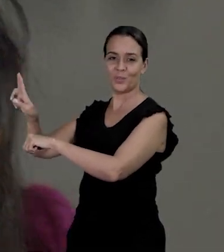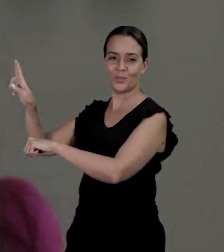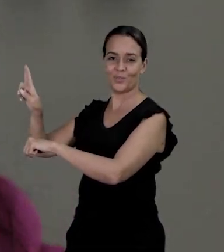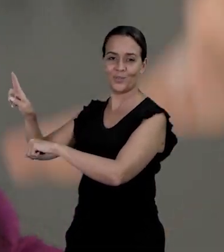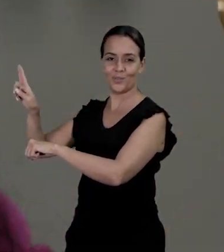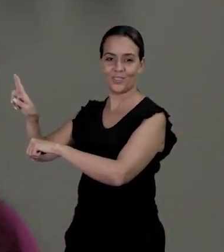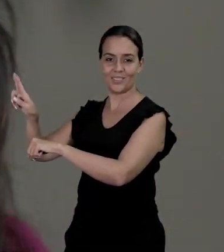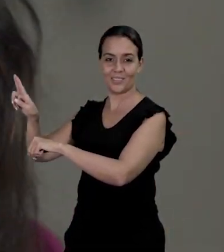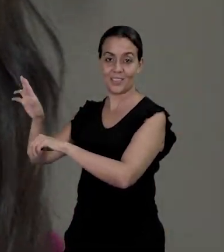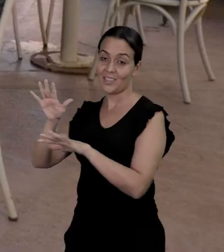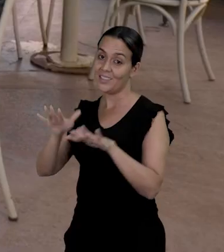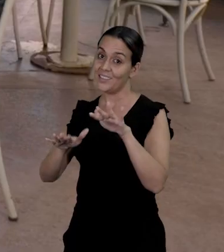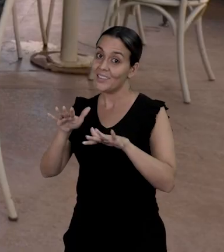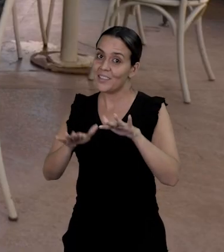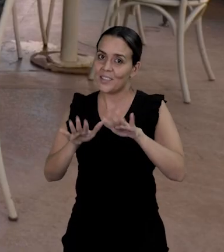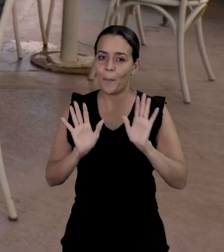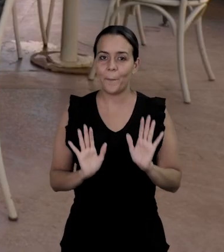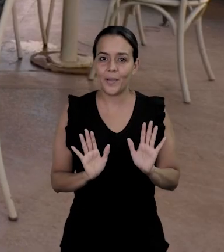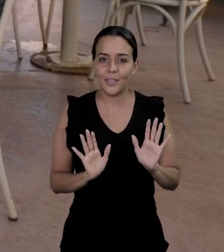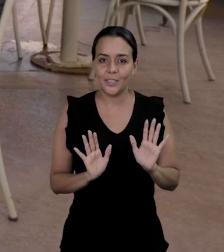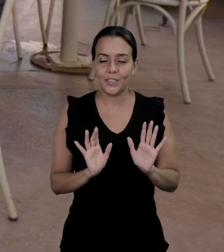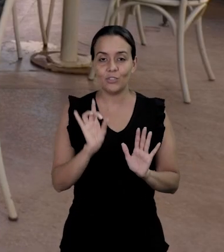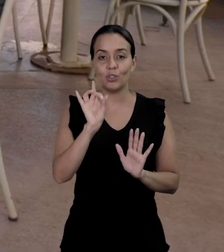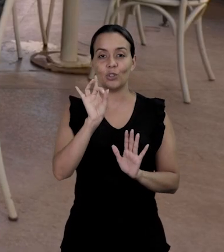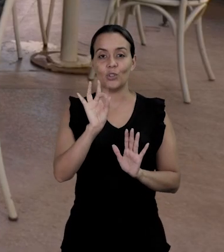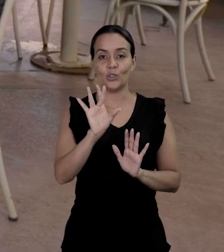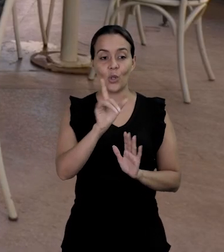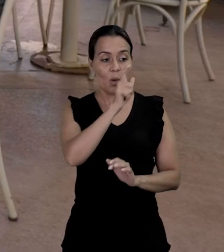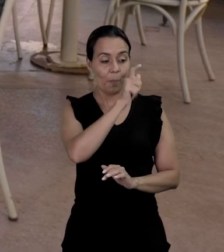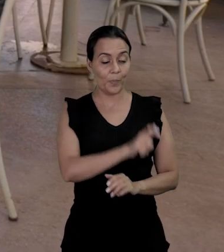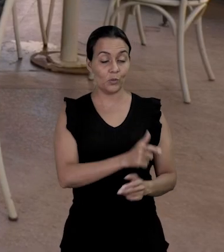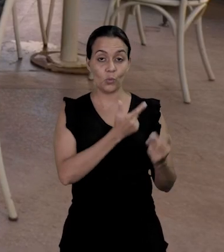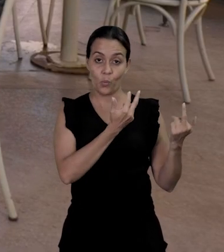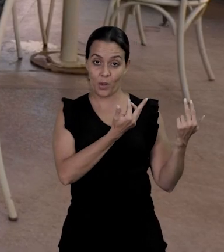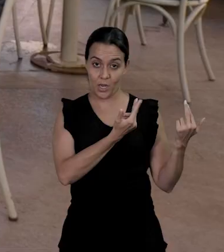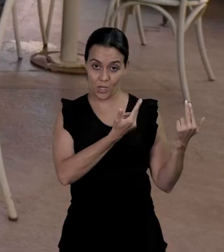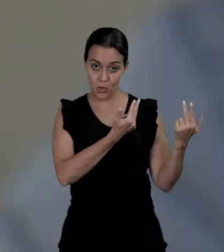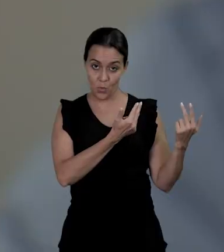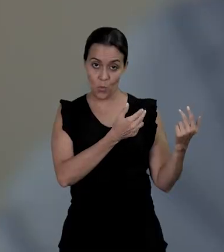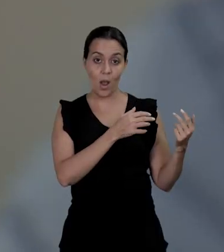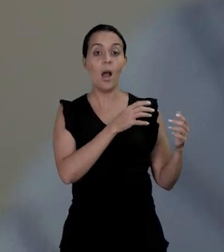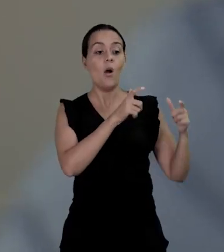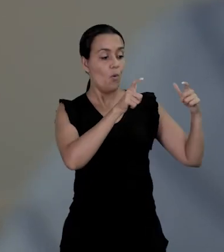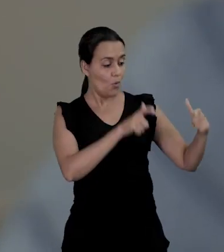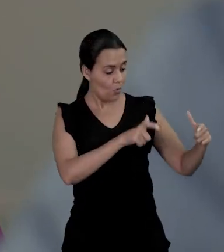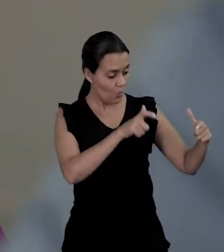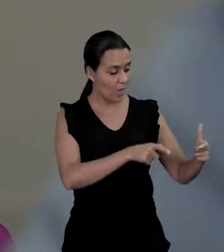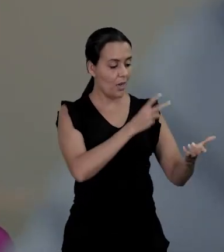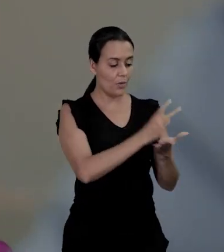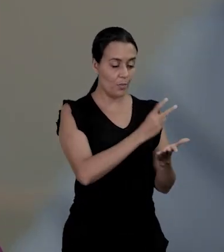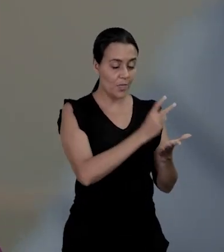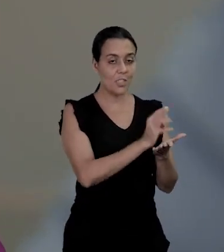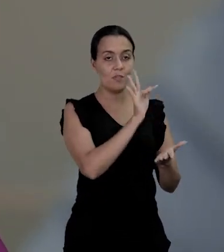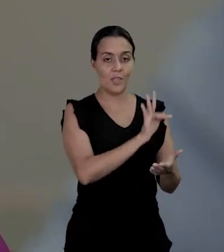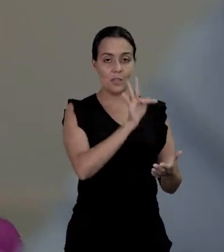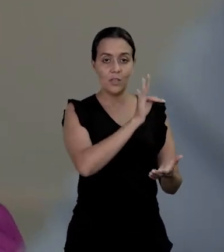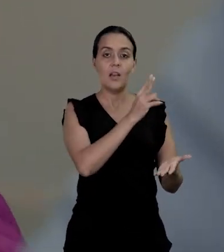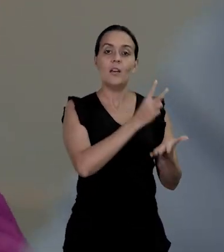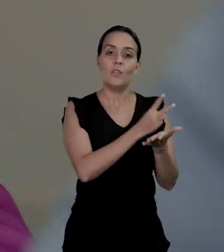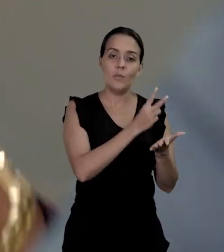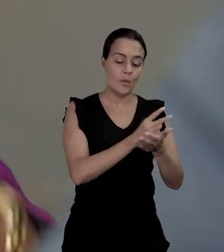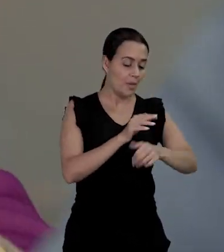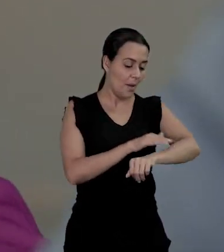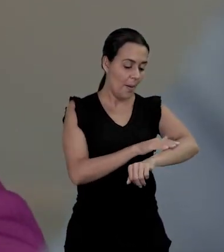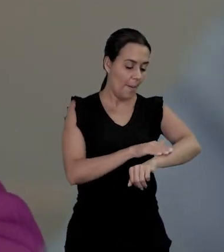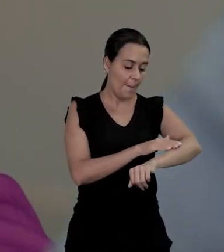estão na mesma região, que cursaram a mesma universidade, né, que tem o mesmo tom de pele, que passam pelas mesmas vivências, a resolução do problema vai ser a mesma, né? E